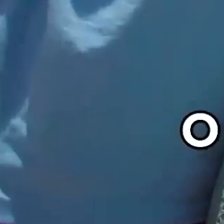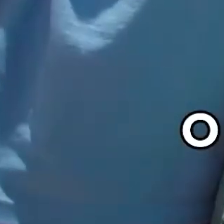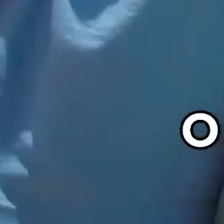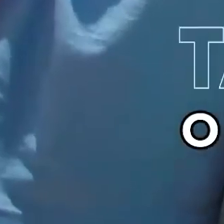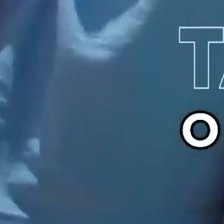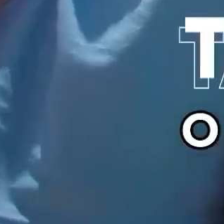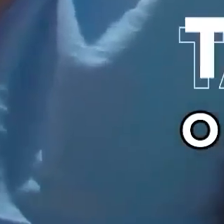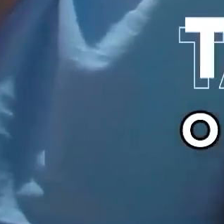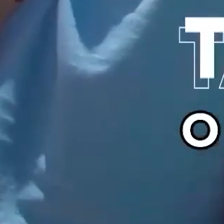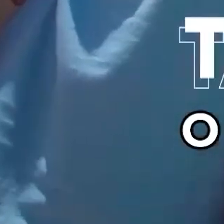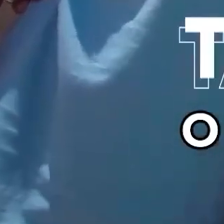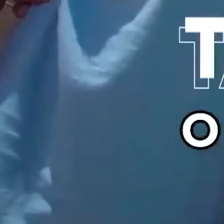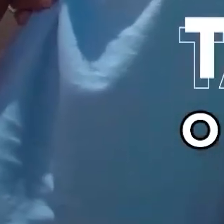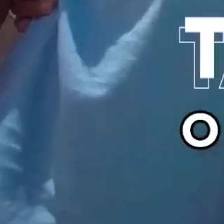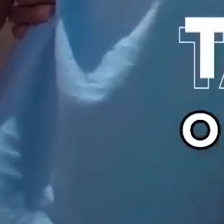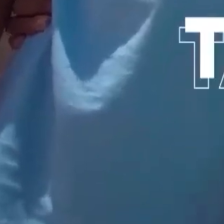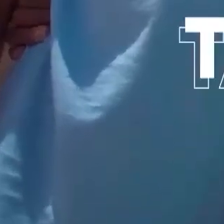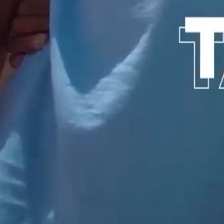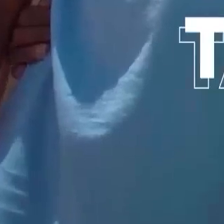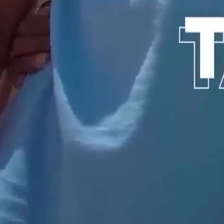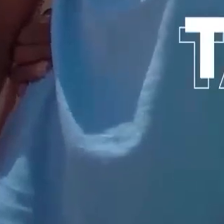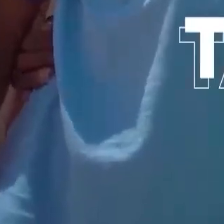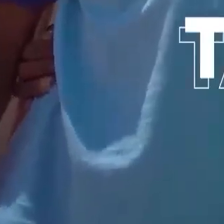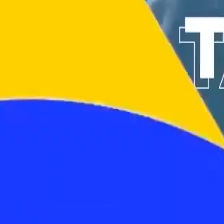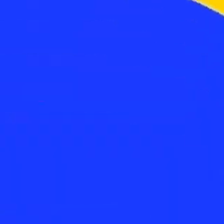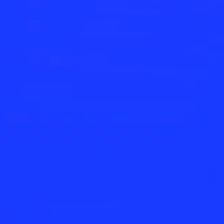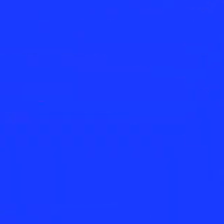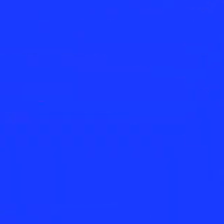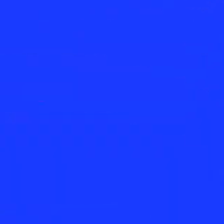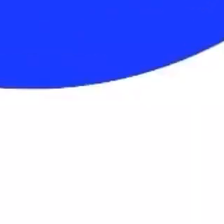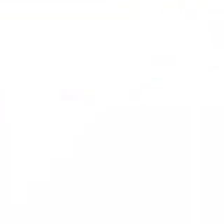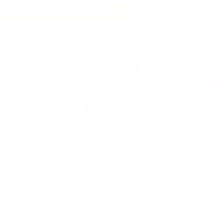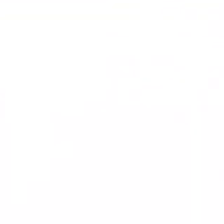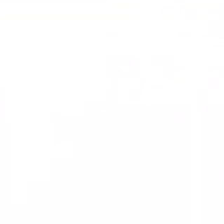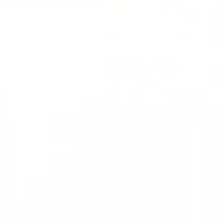O Bolsa Família também é educação.